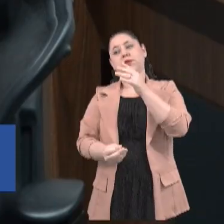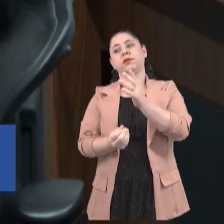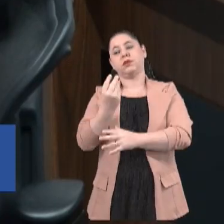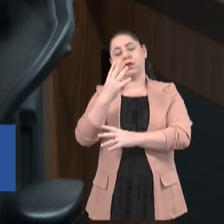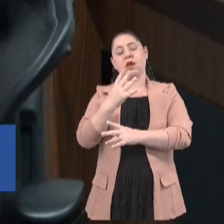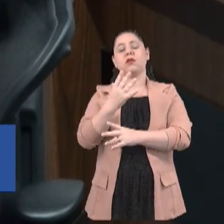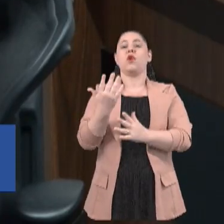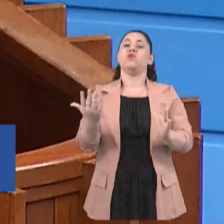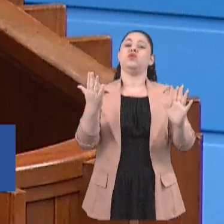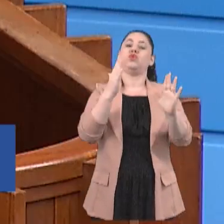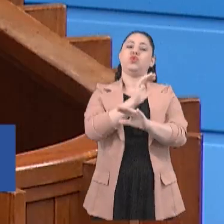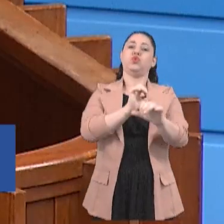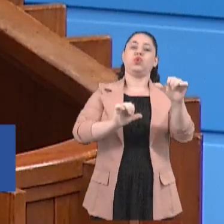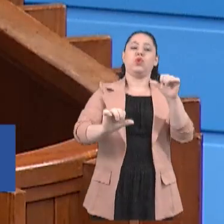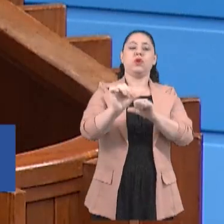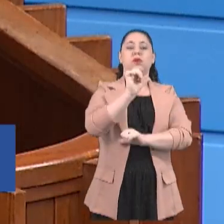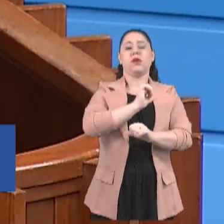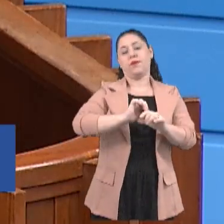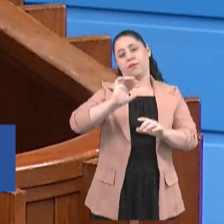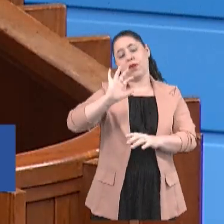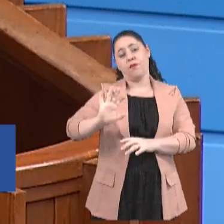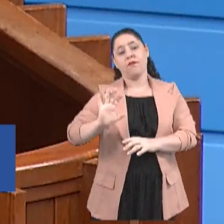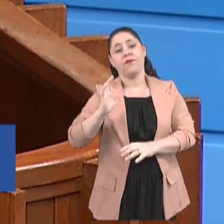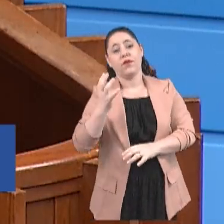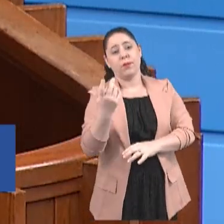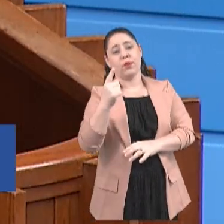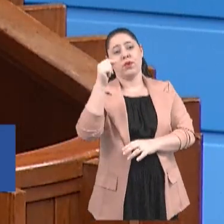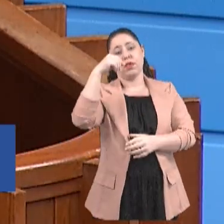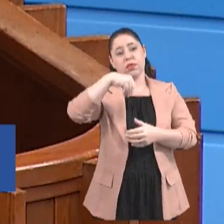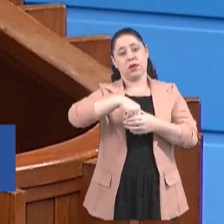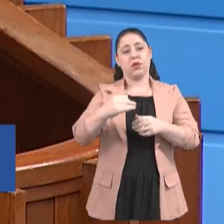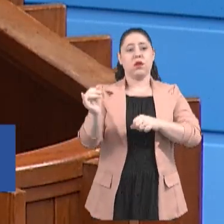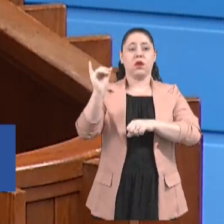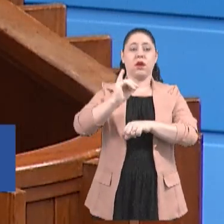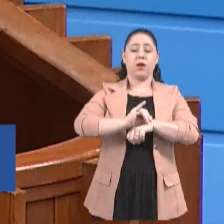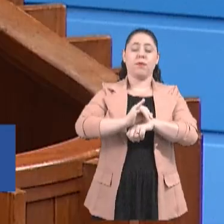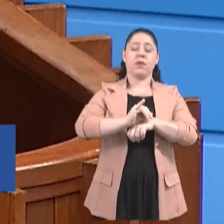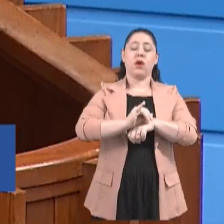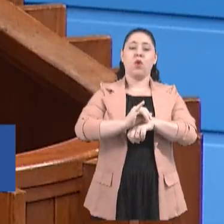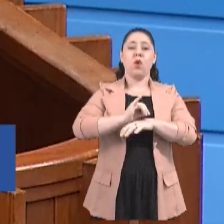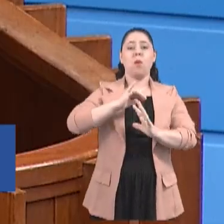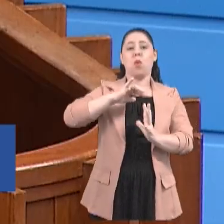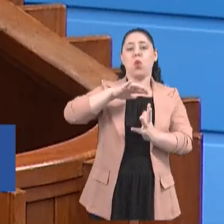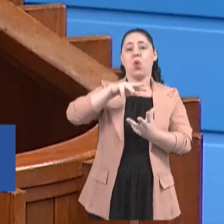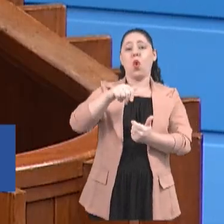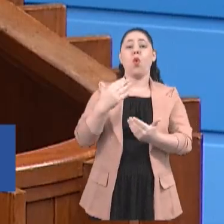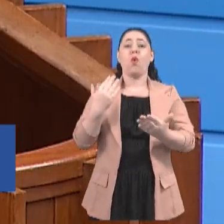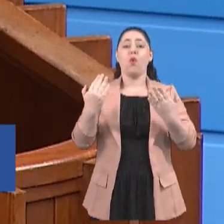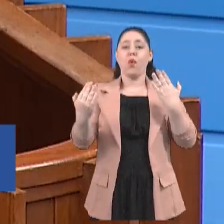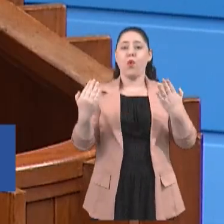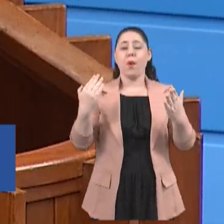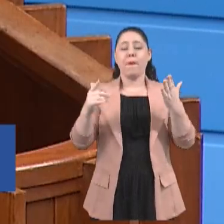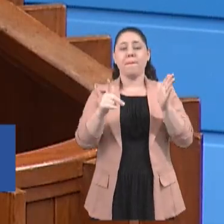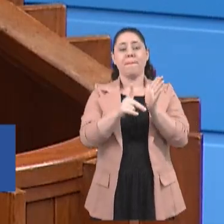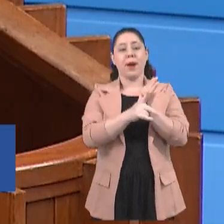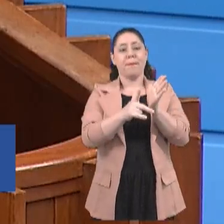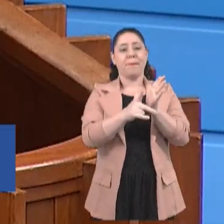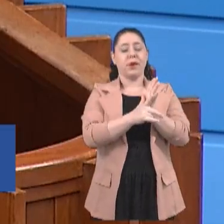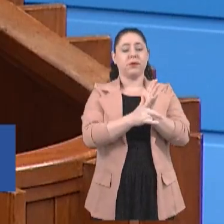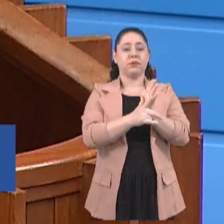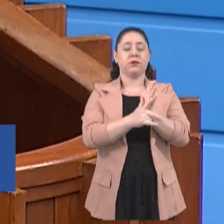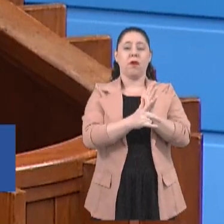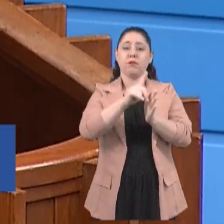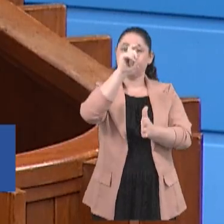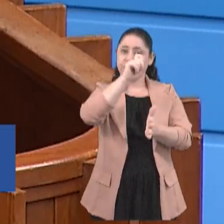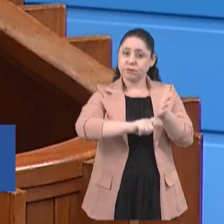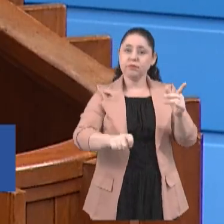está dando resultado e estamos se transformando em breve na capital mundial da celulose. Fico feliz de ter apresentado o projeto de lei